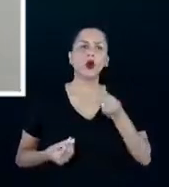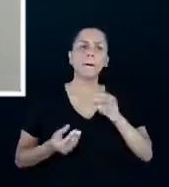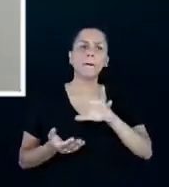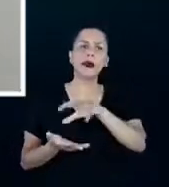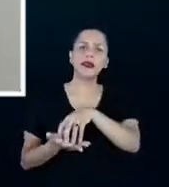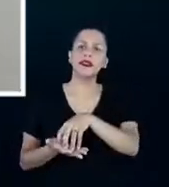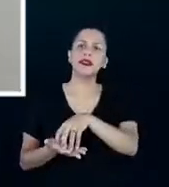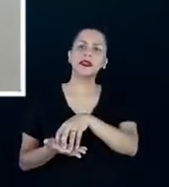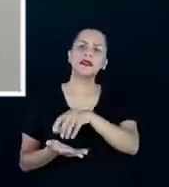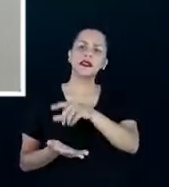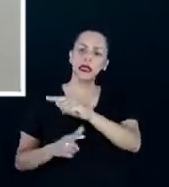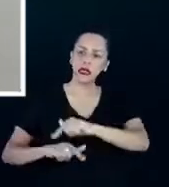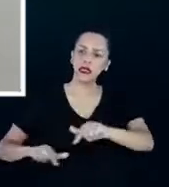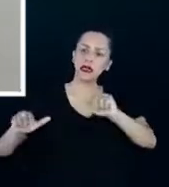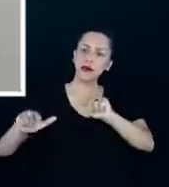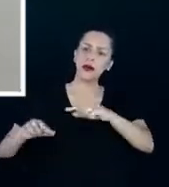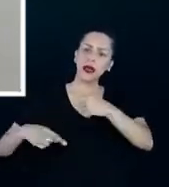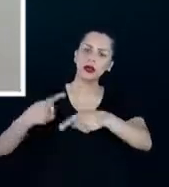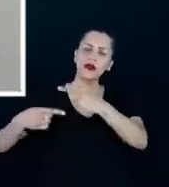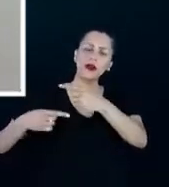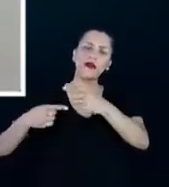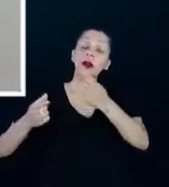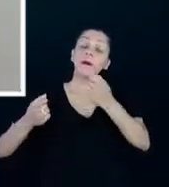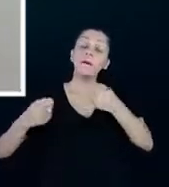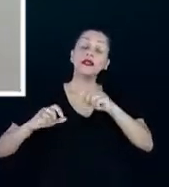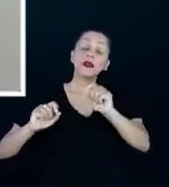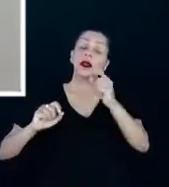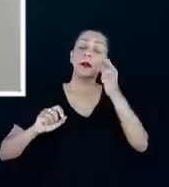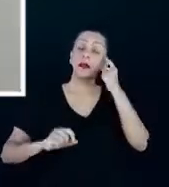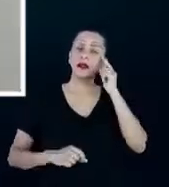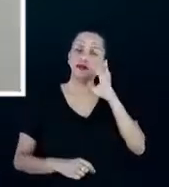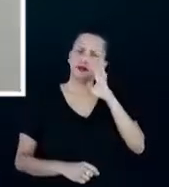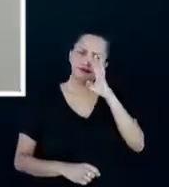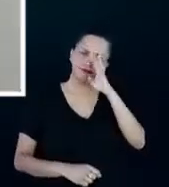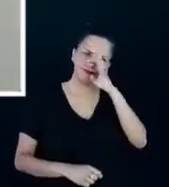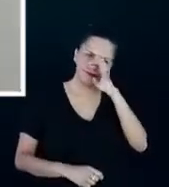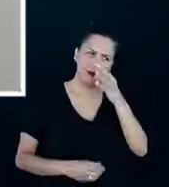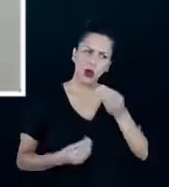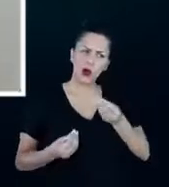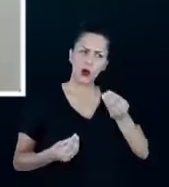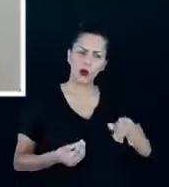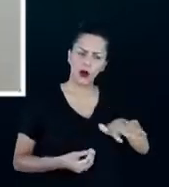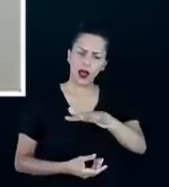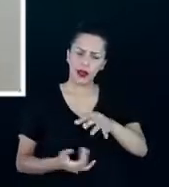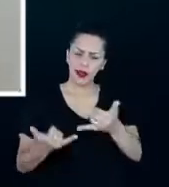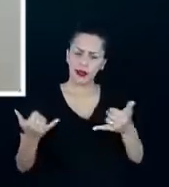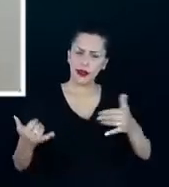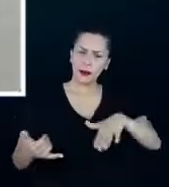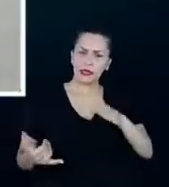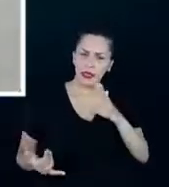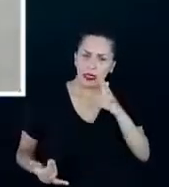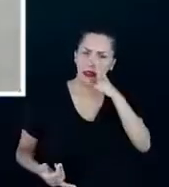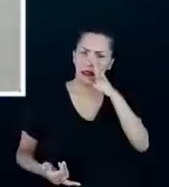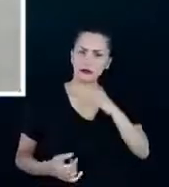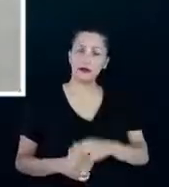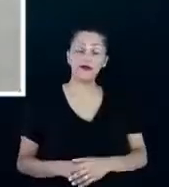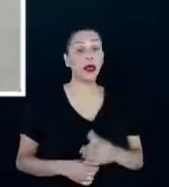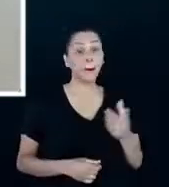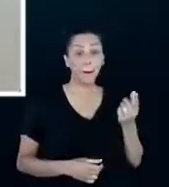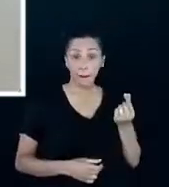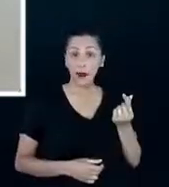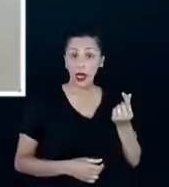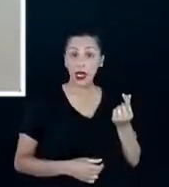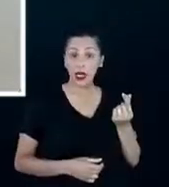renovável, a gente sempre tem que pensar em resiliência, né? Como é que a gente torna o setor elétrico mais resiliente a preço de combustível,